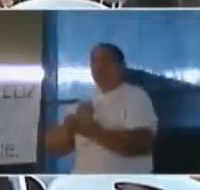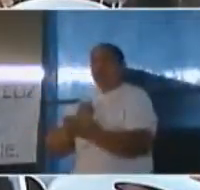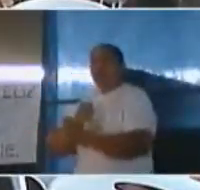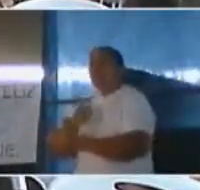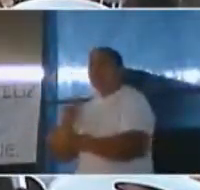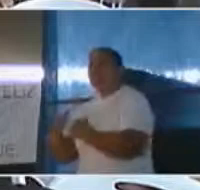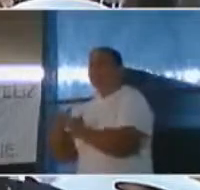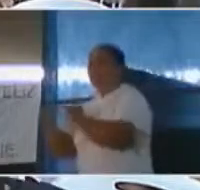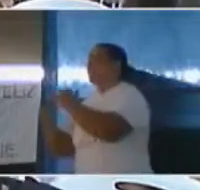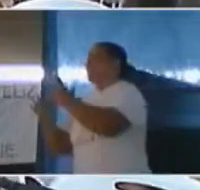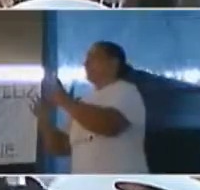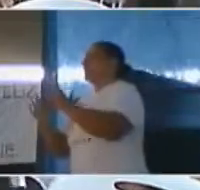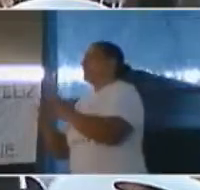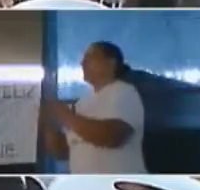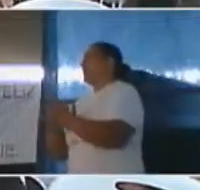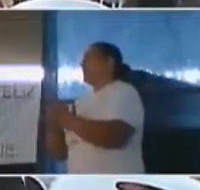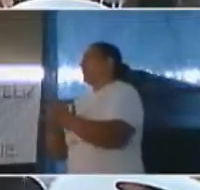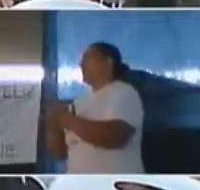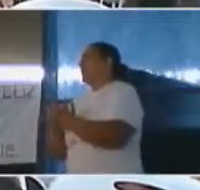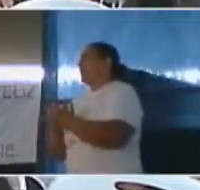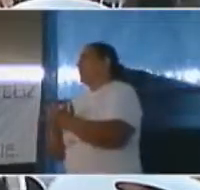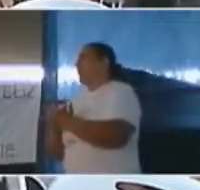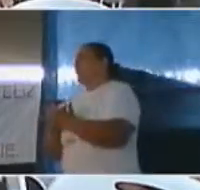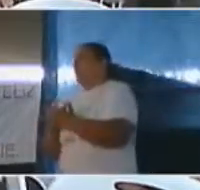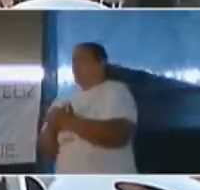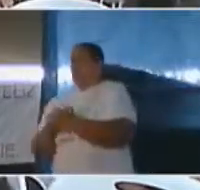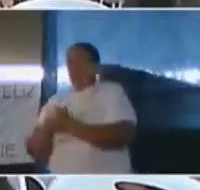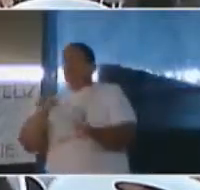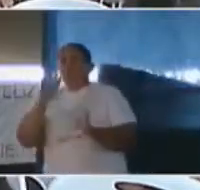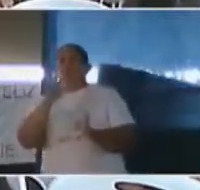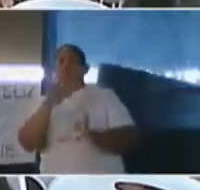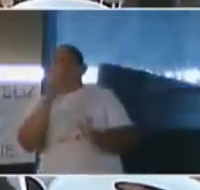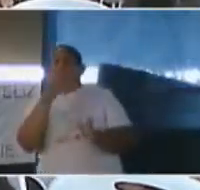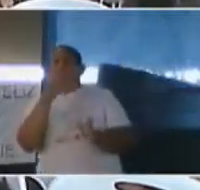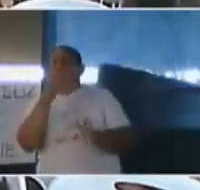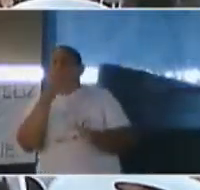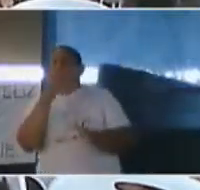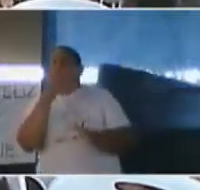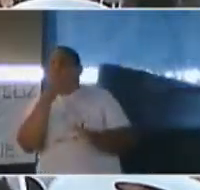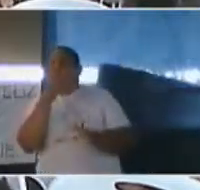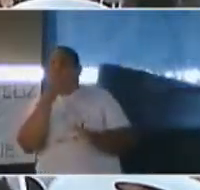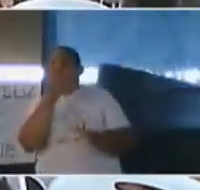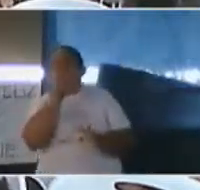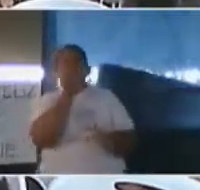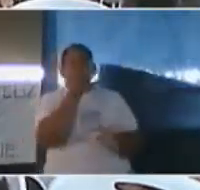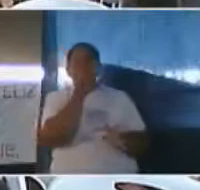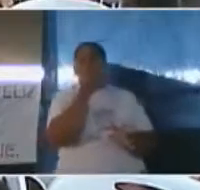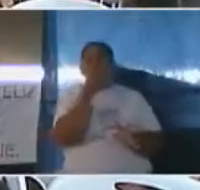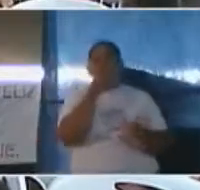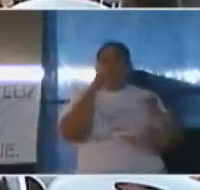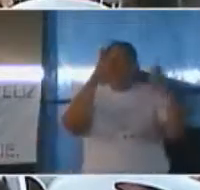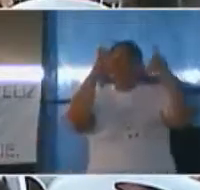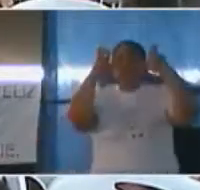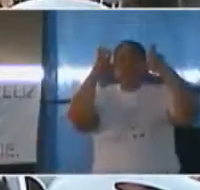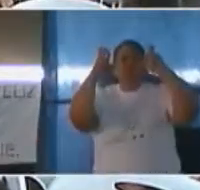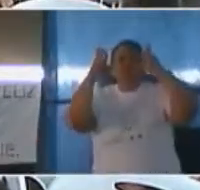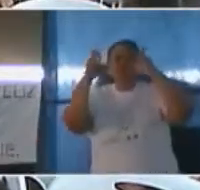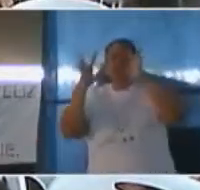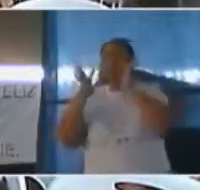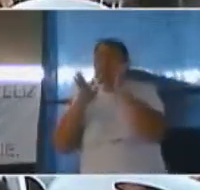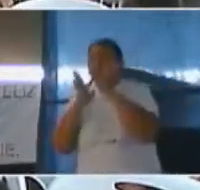WhatsApp, por trás daquelas fotos maravilhosas de lugares paradisíacos e de jantares lindos do